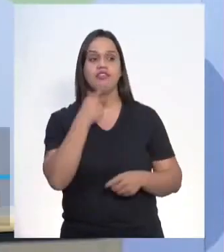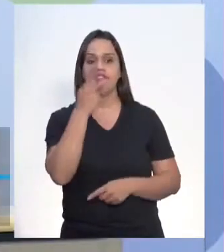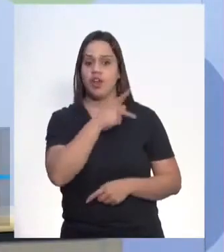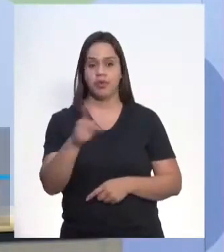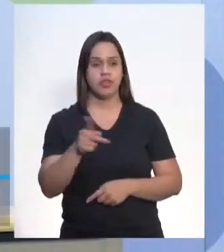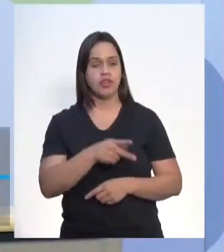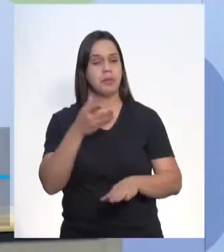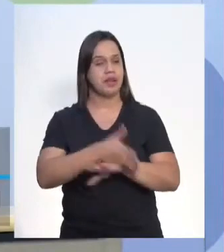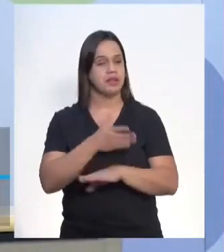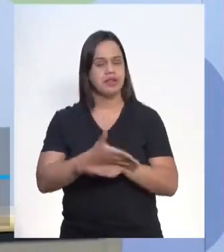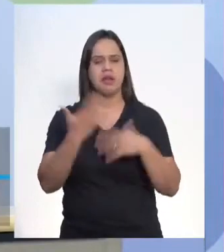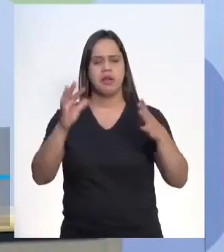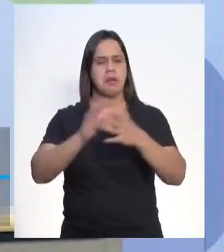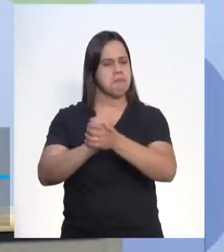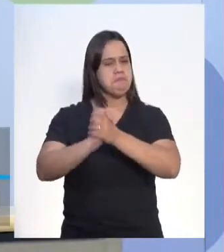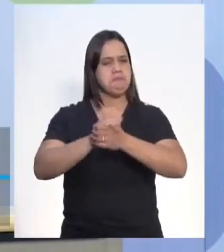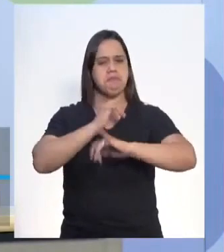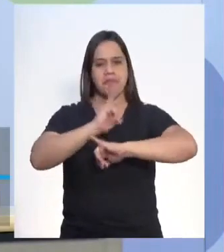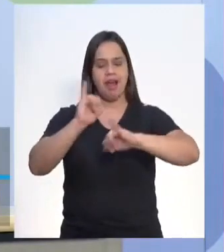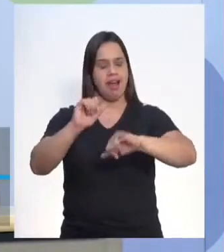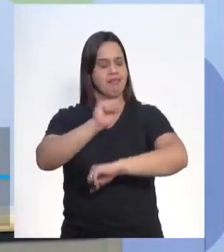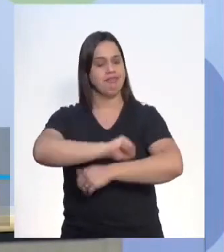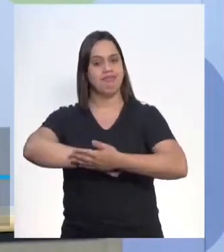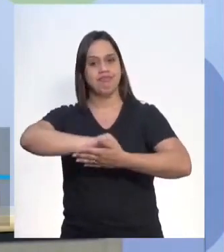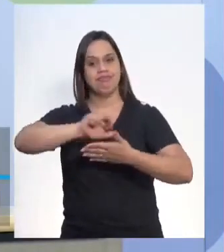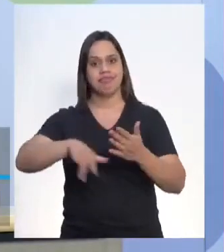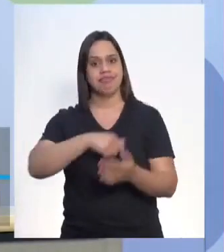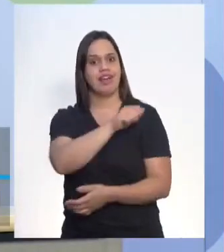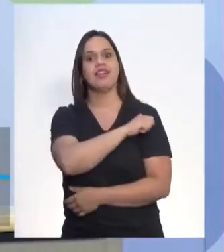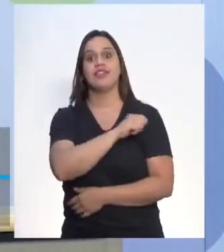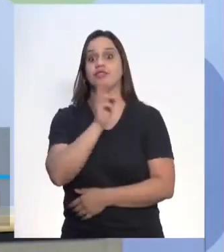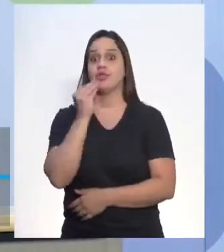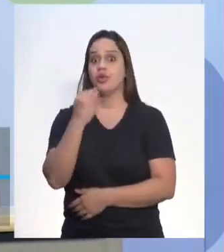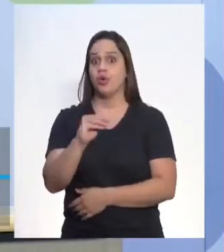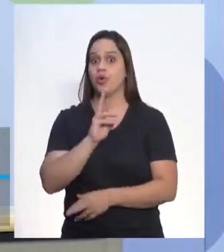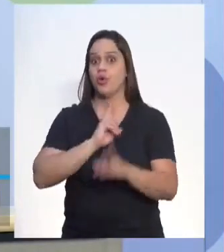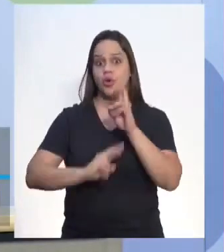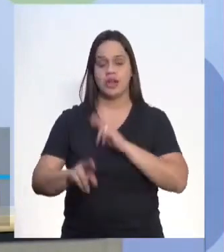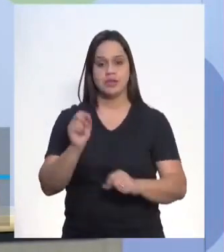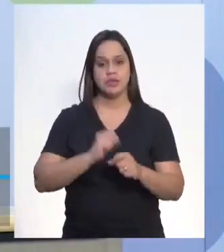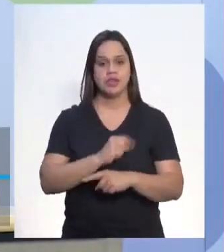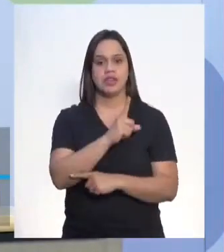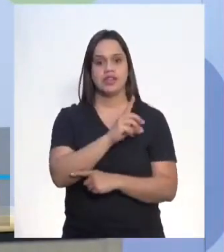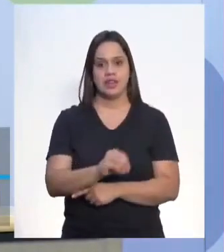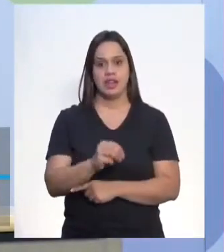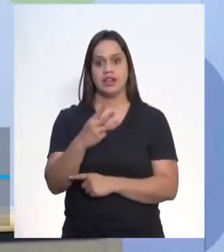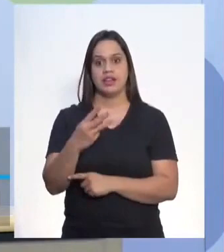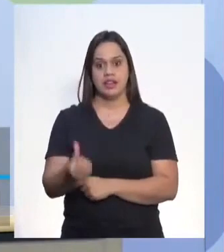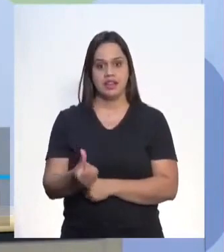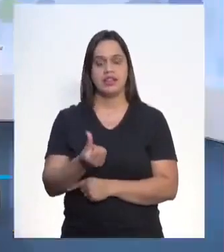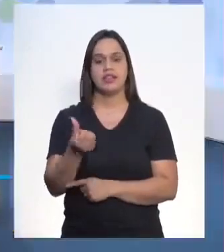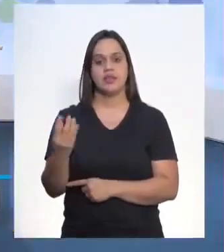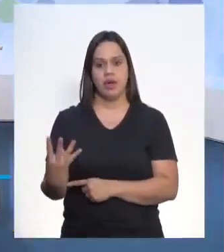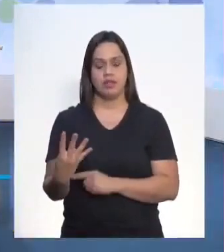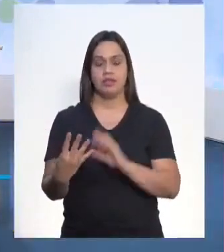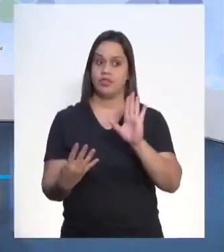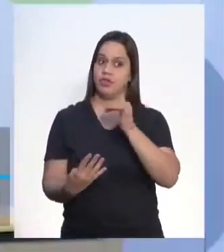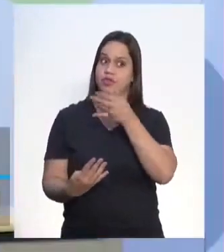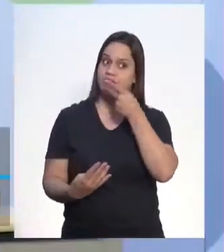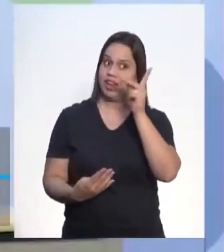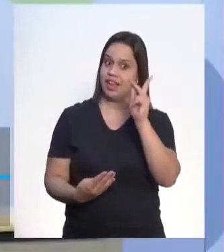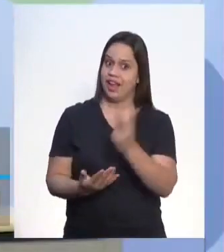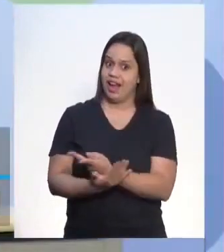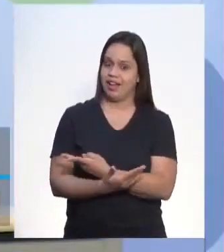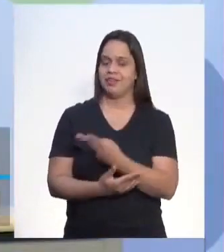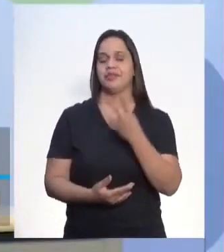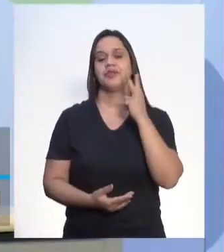estão elogiando, mandando parabéns para vários alunos que eles colocaram a resposta 100, 36 e 64. Nessa ordem, se eu não falei errado, né?